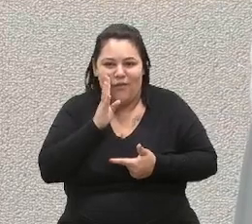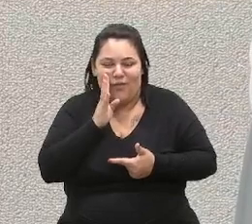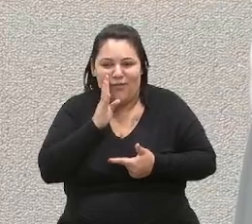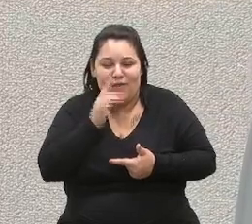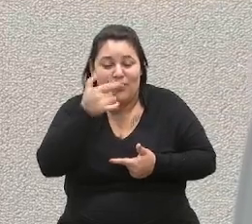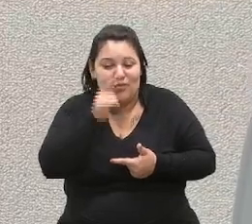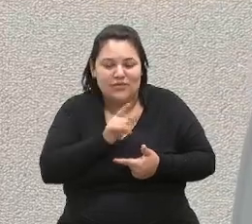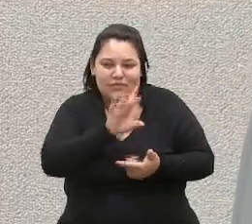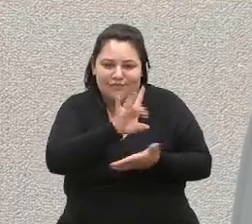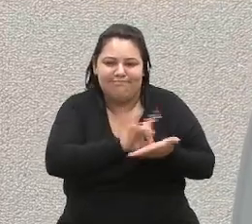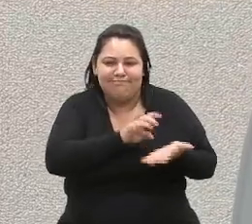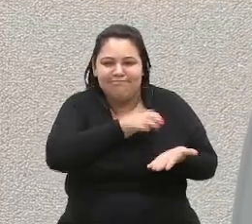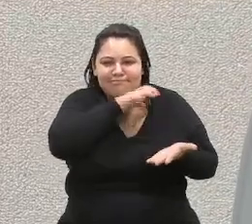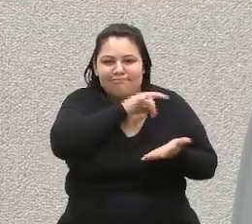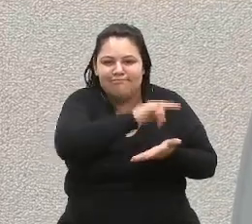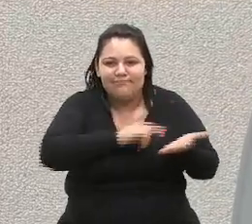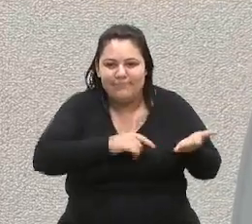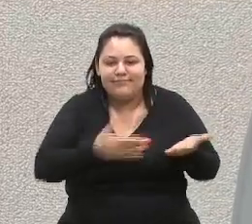regularização fundiária.